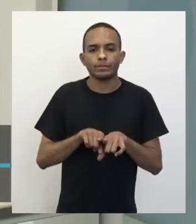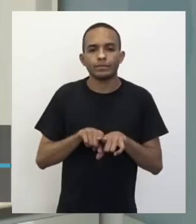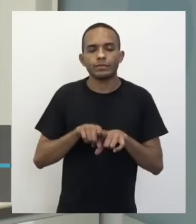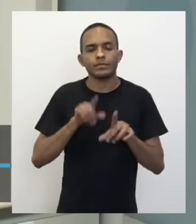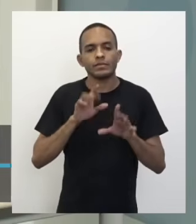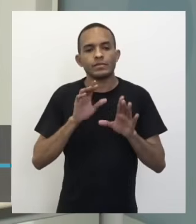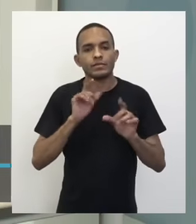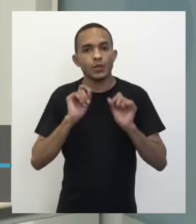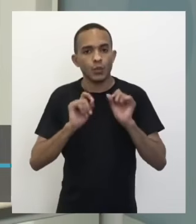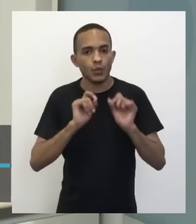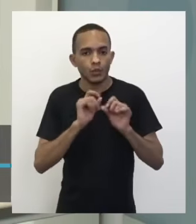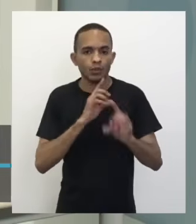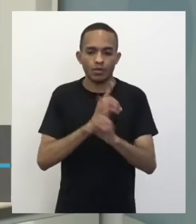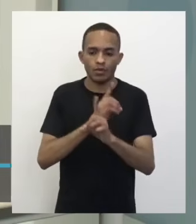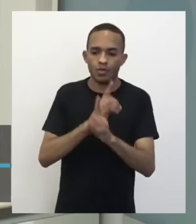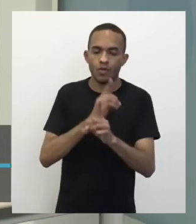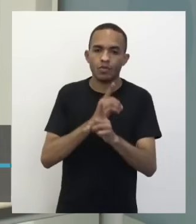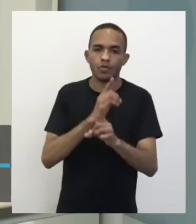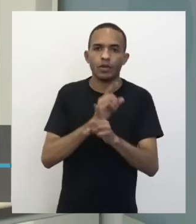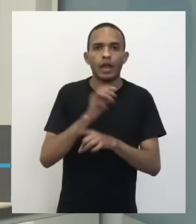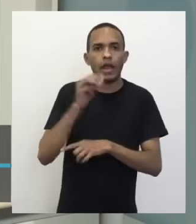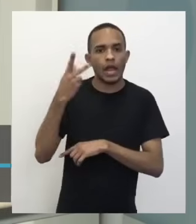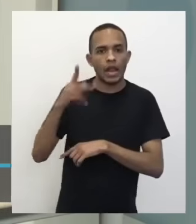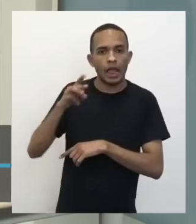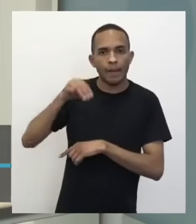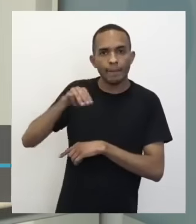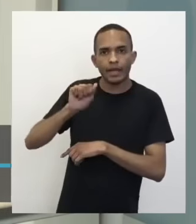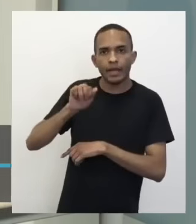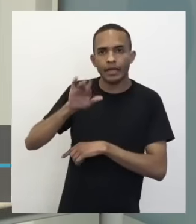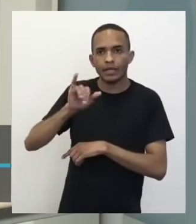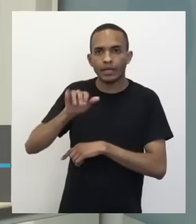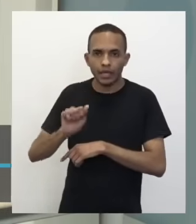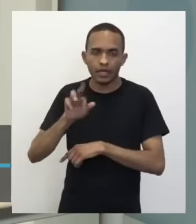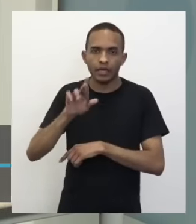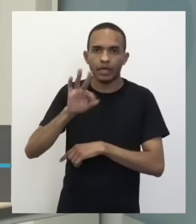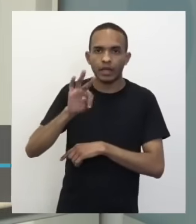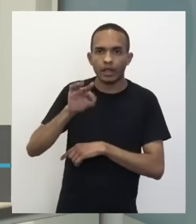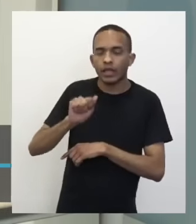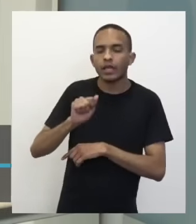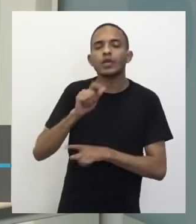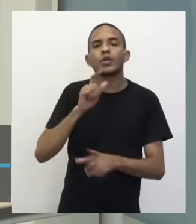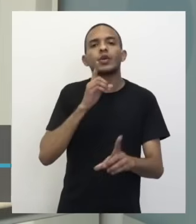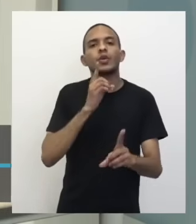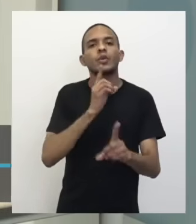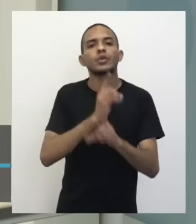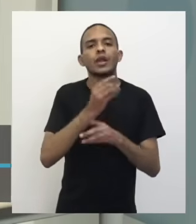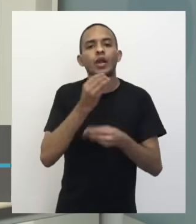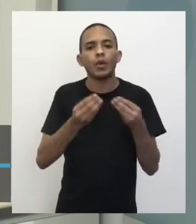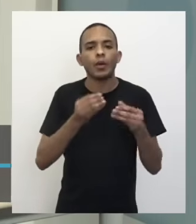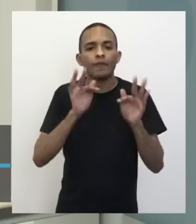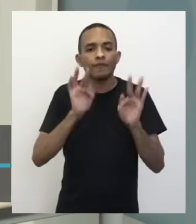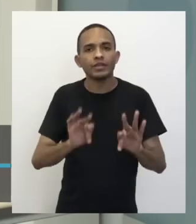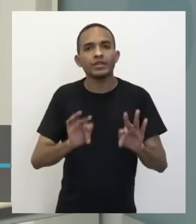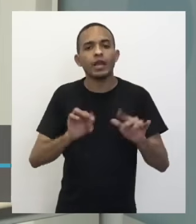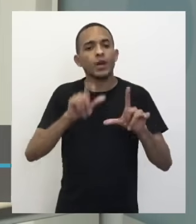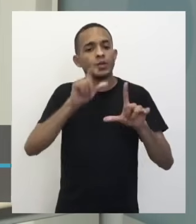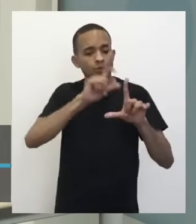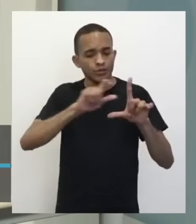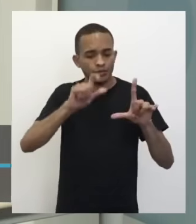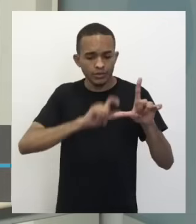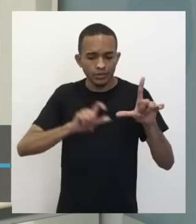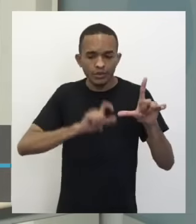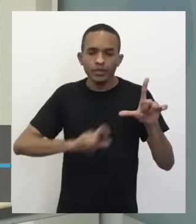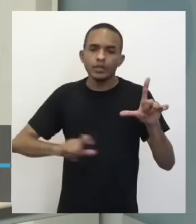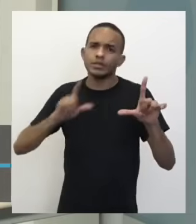colocou que encontra... Ah, tá aqui, a Maria Rita colocou que elas são encontradas no final de HQs. De fato, né? Às vezes